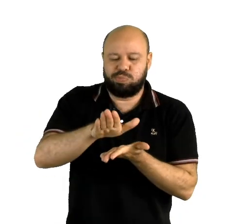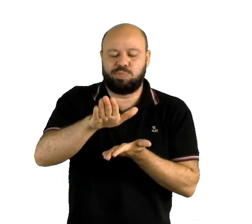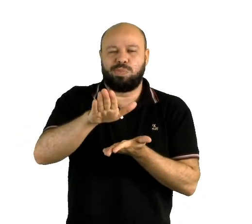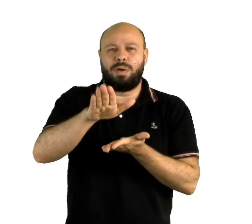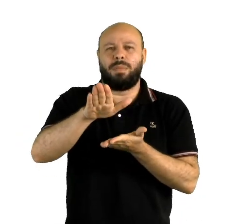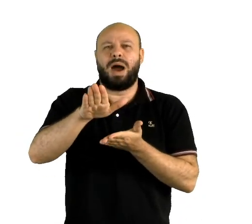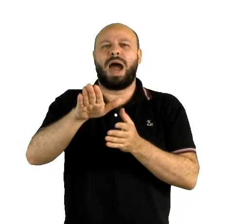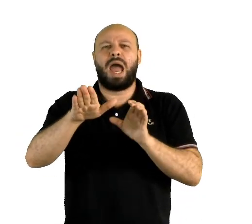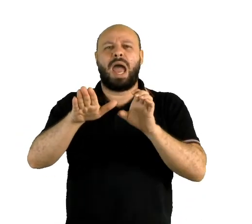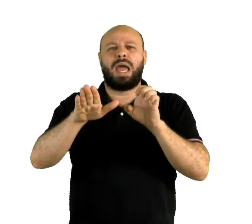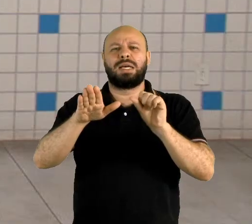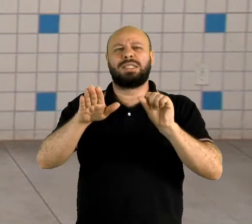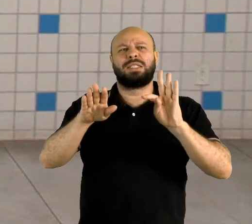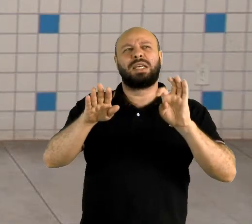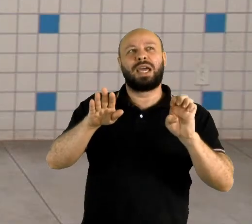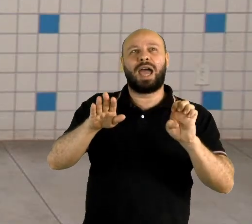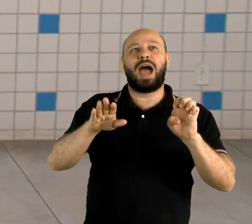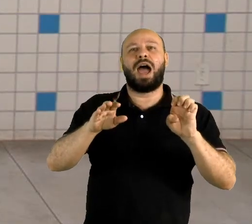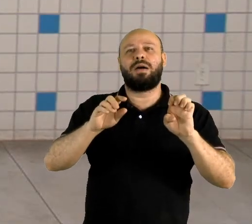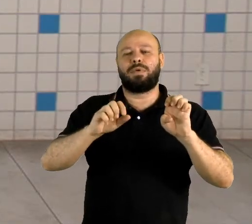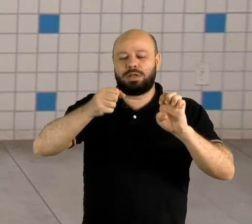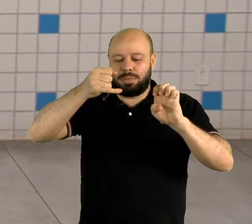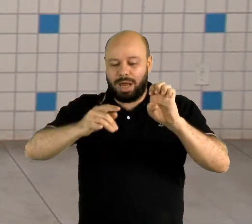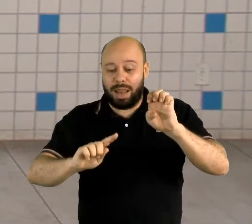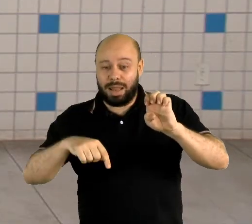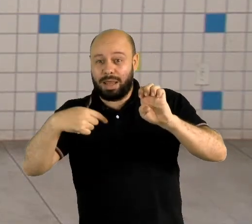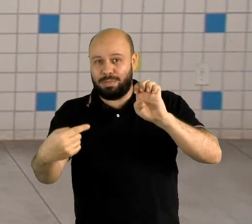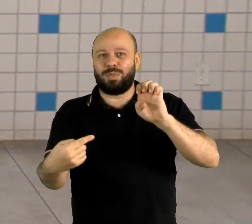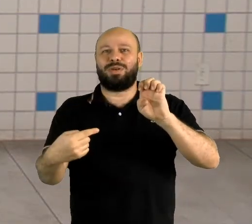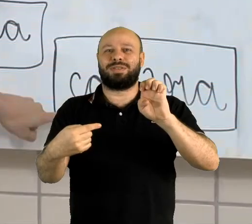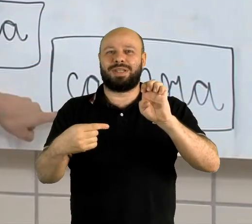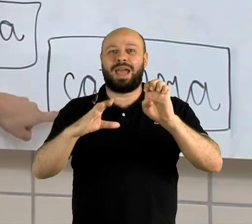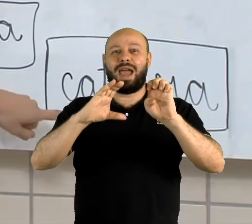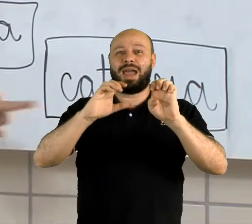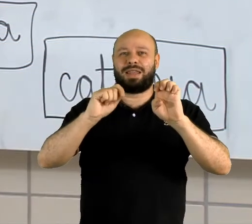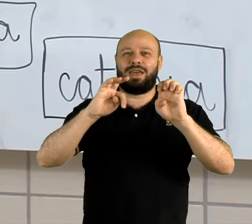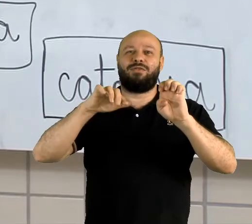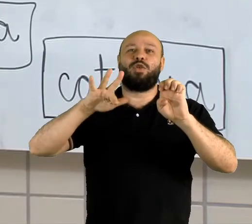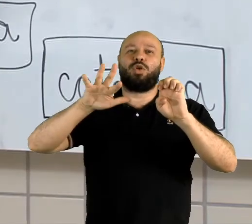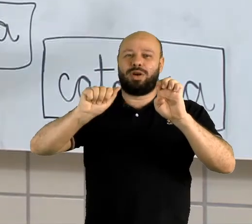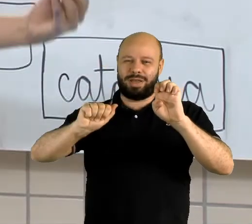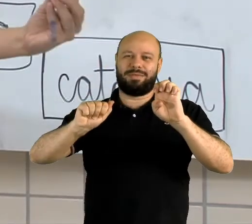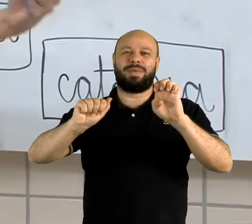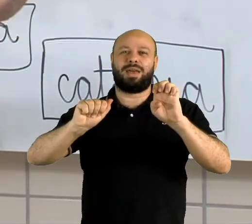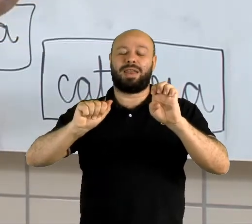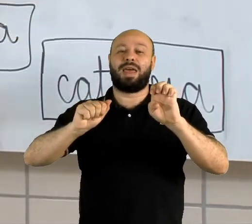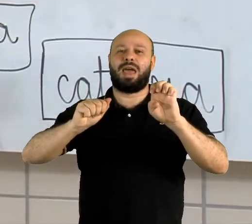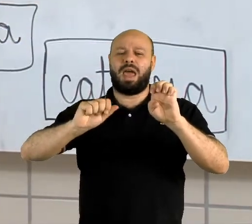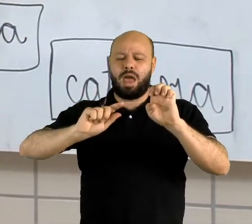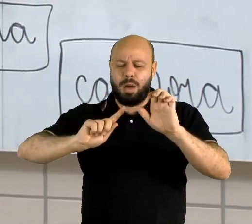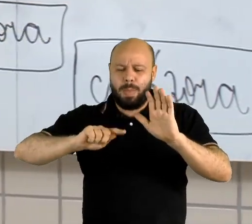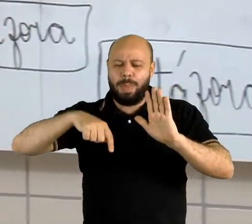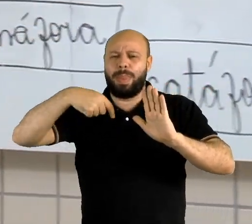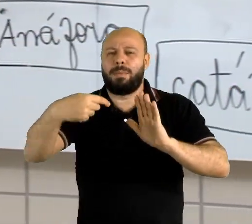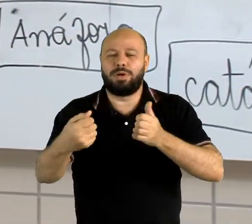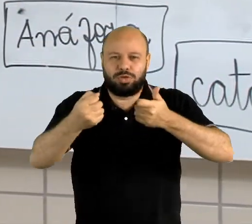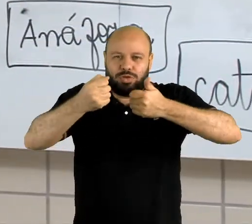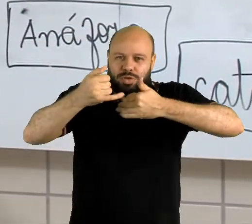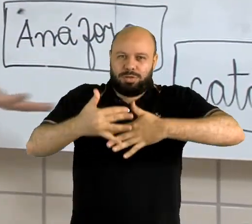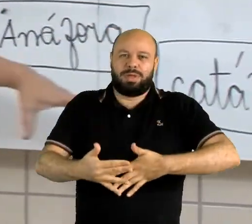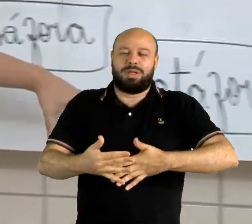é isso, tudo bem? Então, isso é a catáfora. Vai vir depois o detalhamento.